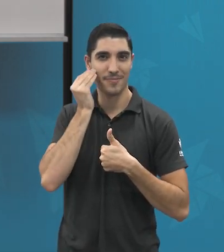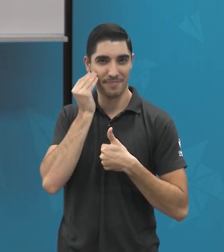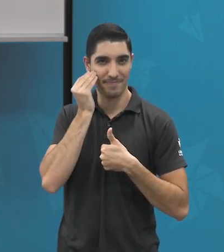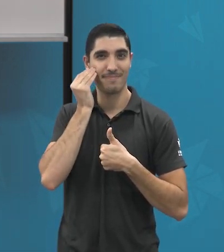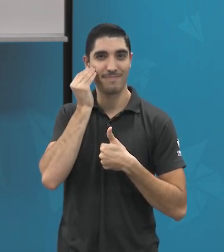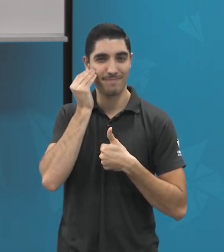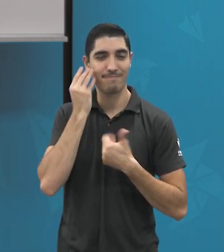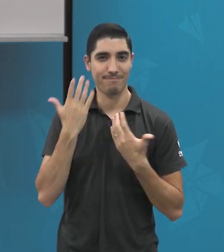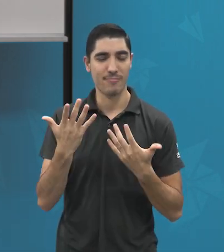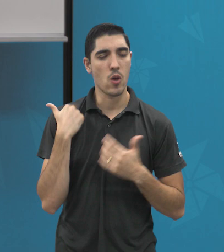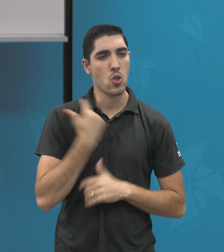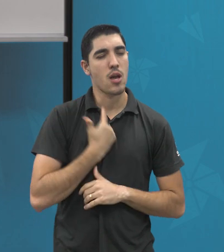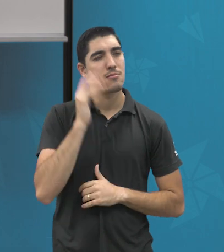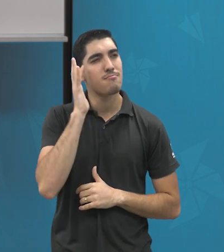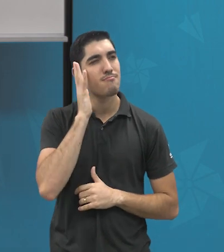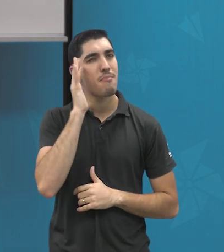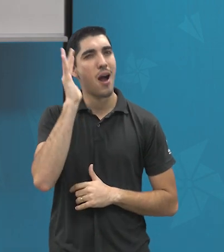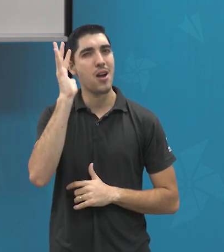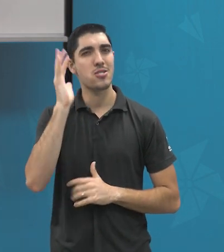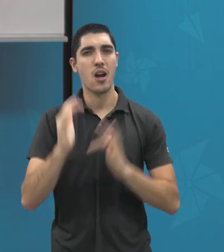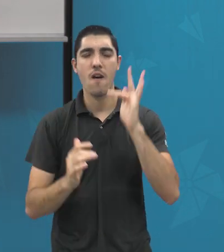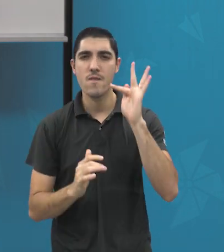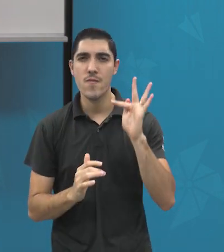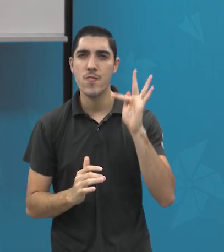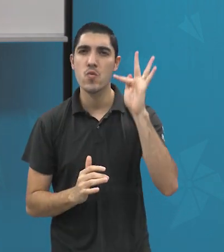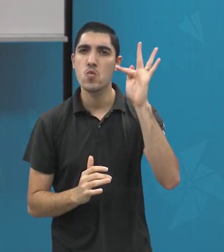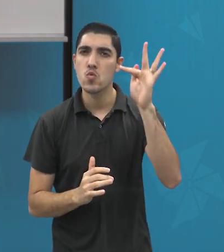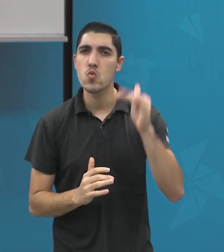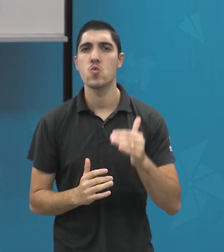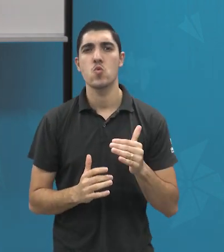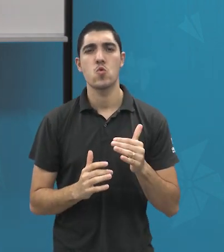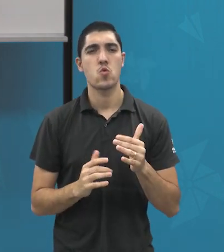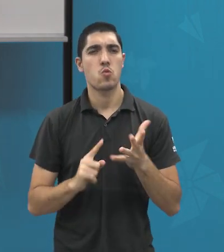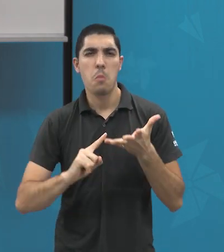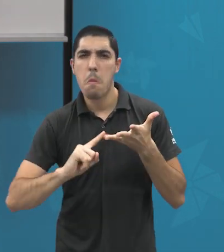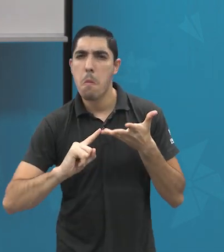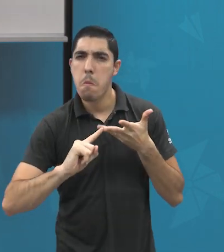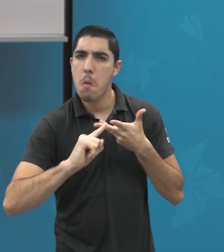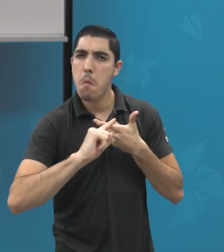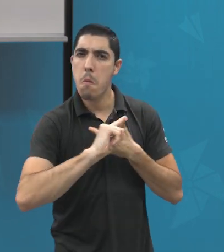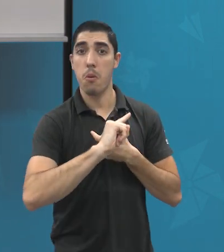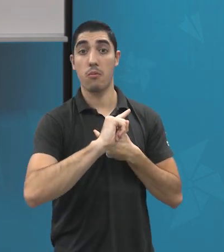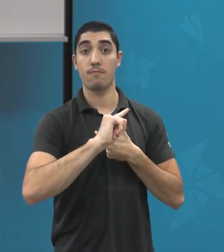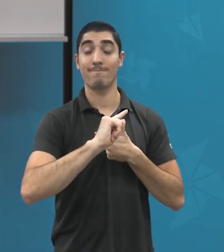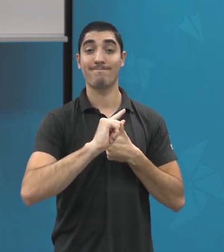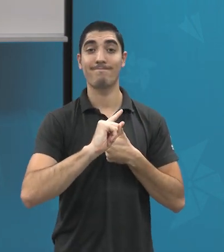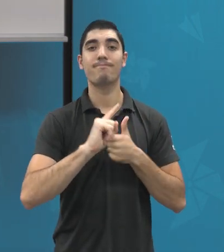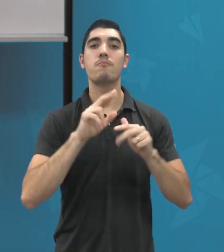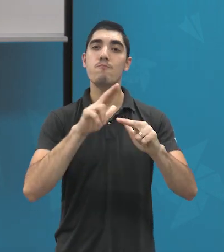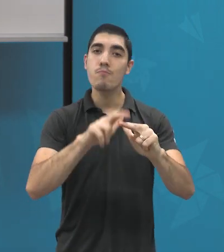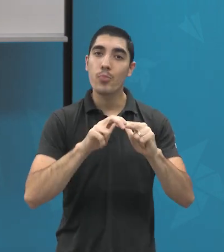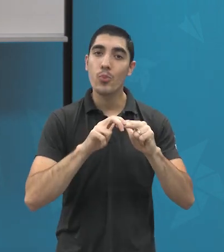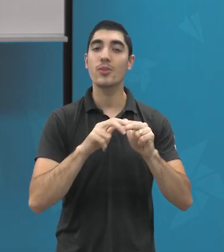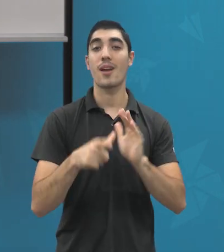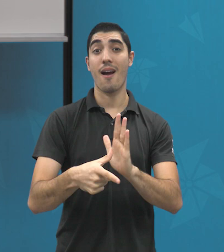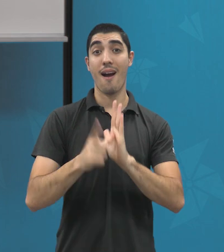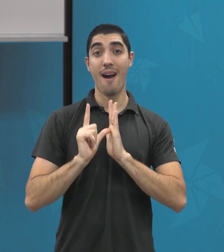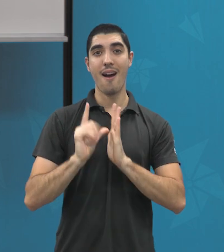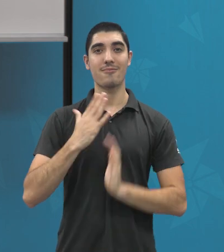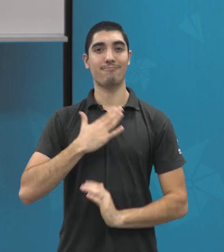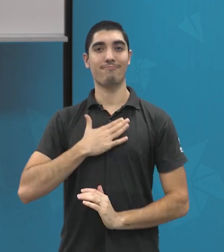de horizonte, e a compreensão de mundo vai ser a compreensão, num primeiro momento,